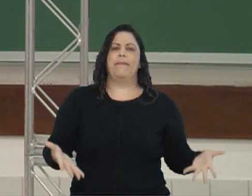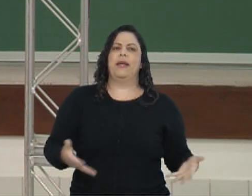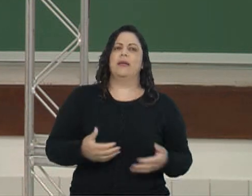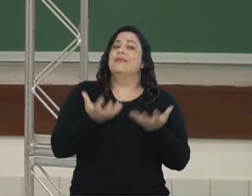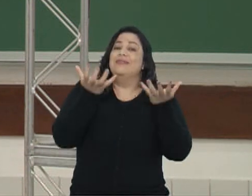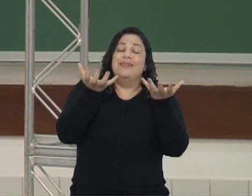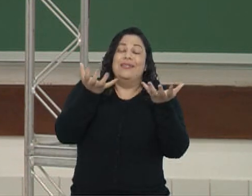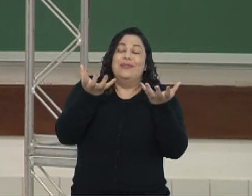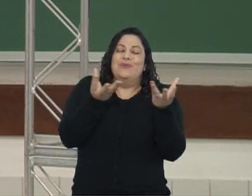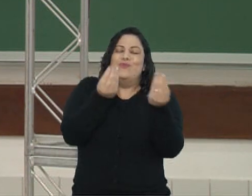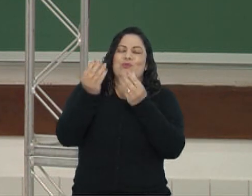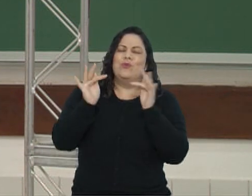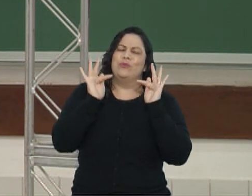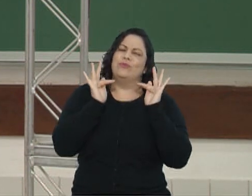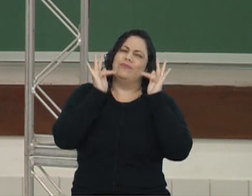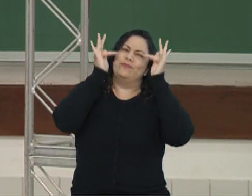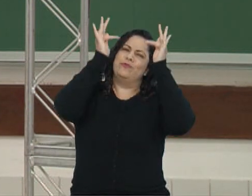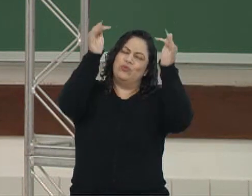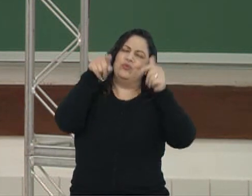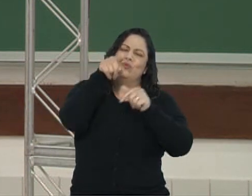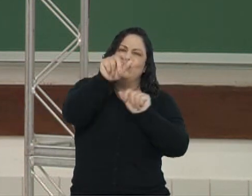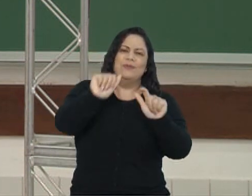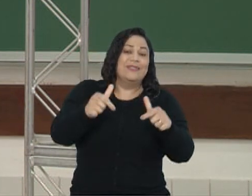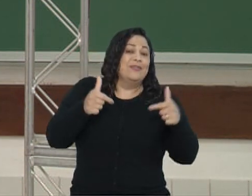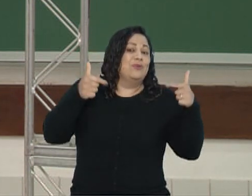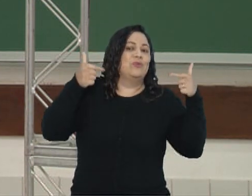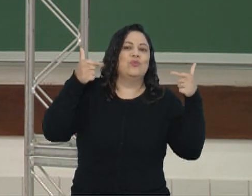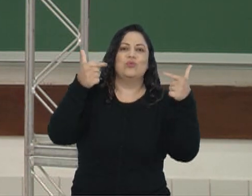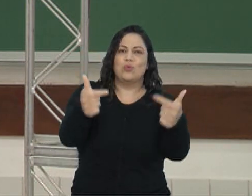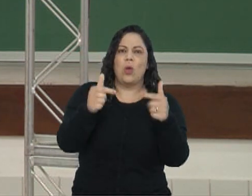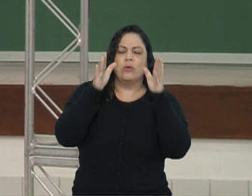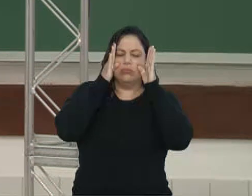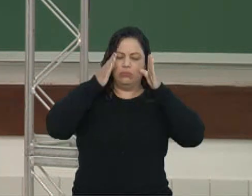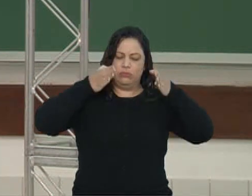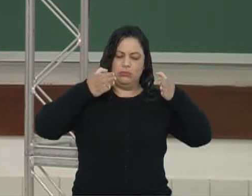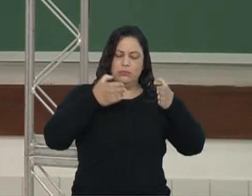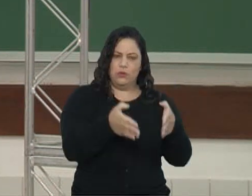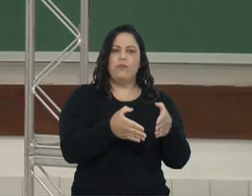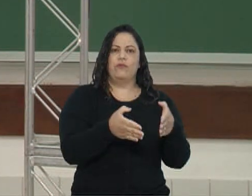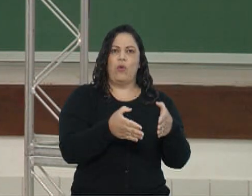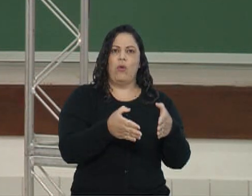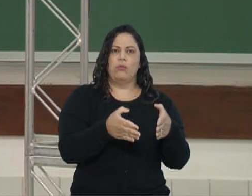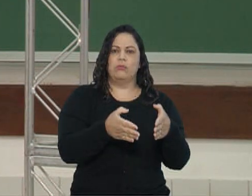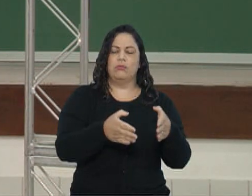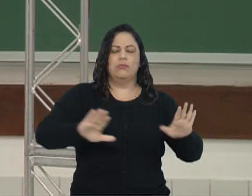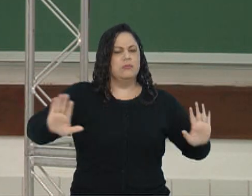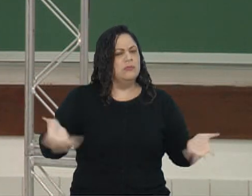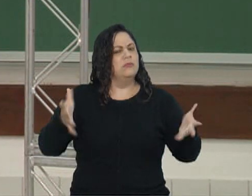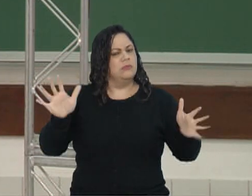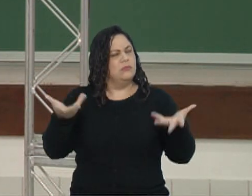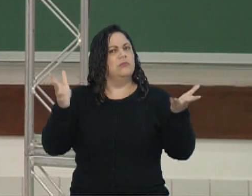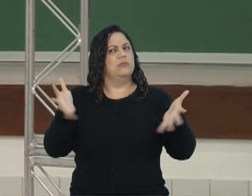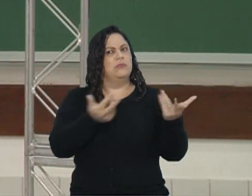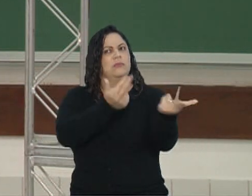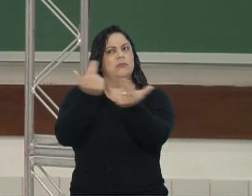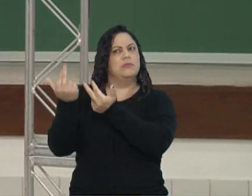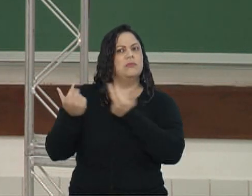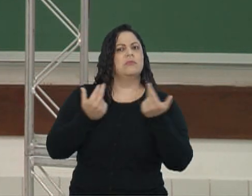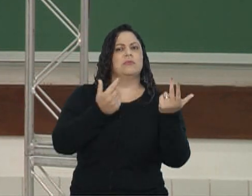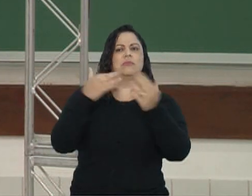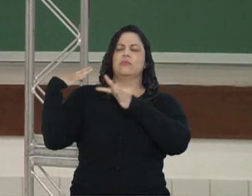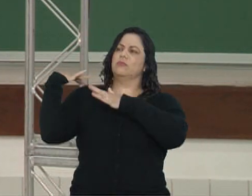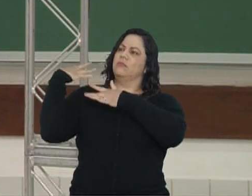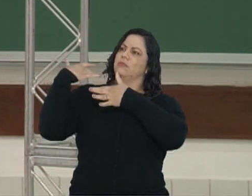tenham sucesso, mantenham o foco, acompanhem isso com o mesmo entusiasmo que vocês tiveram, né, aos